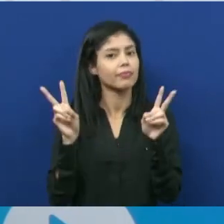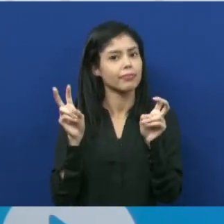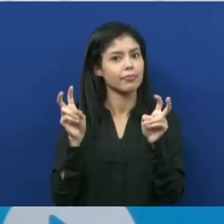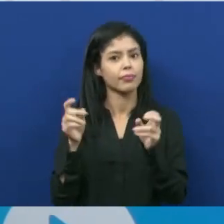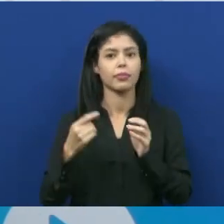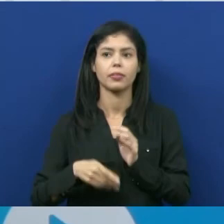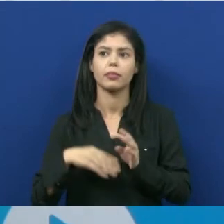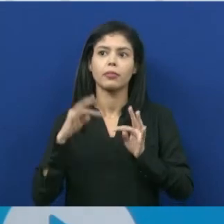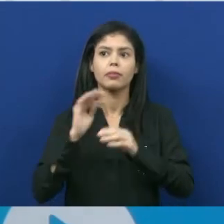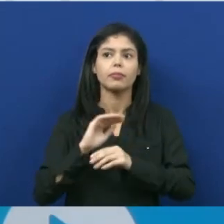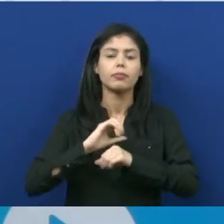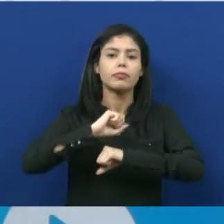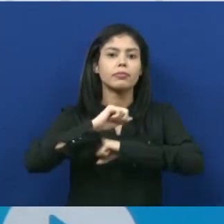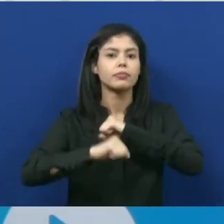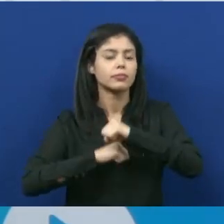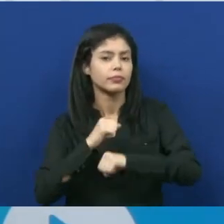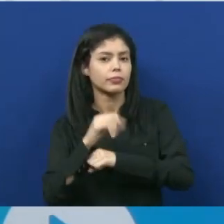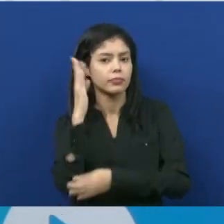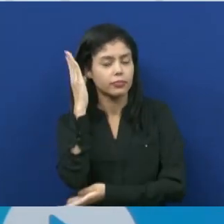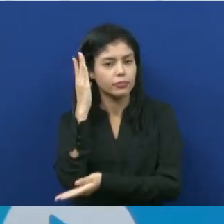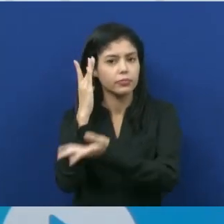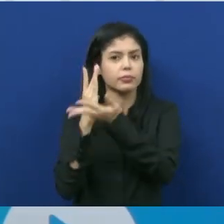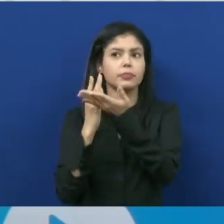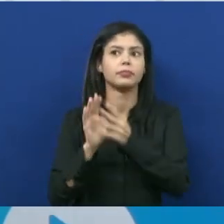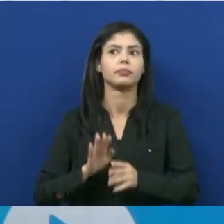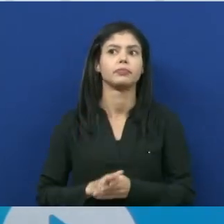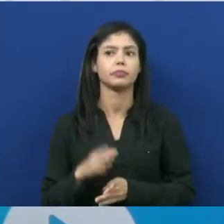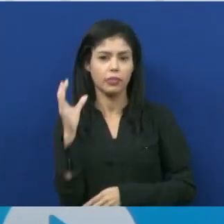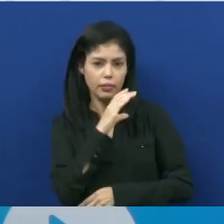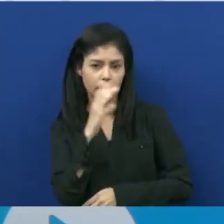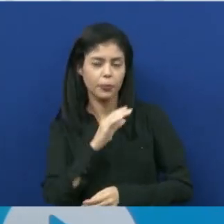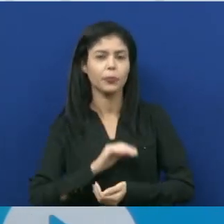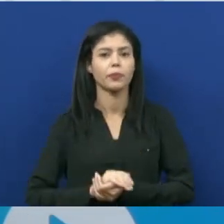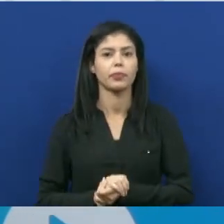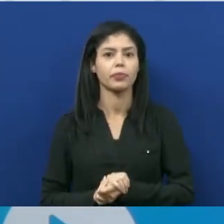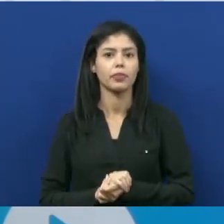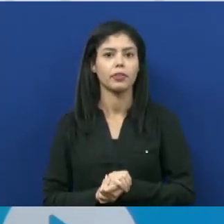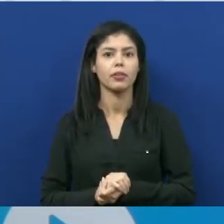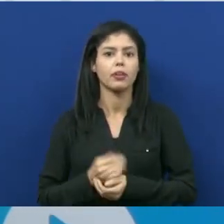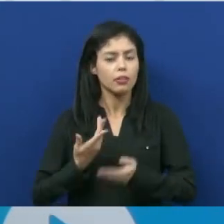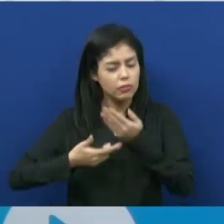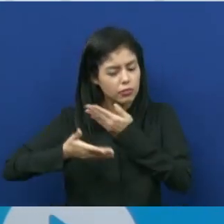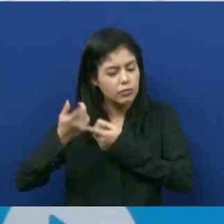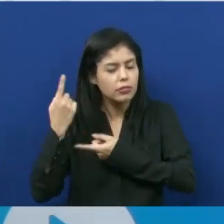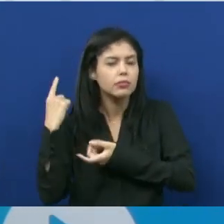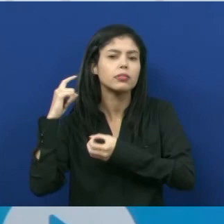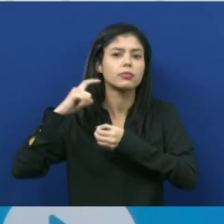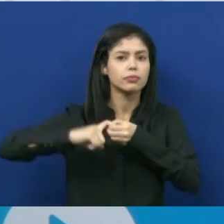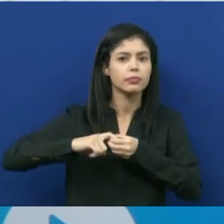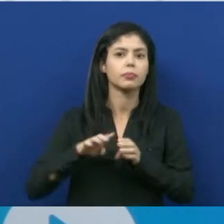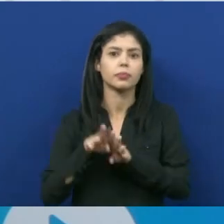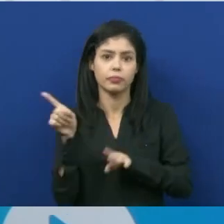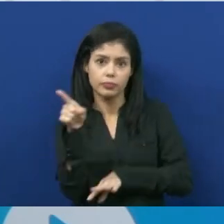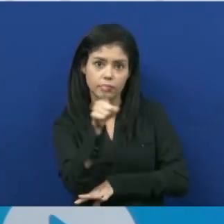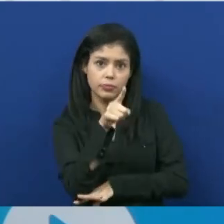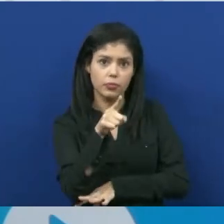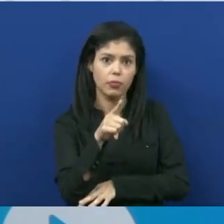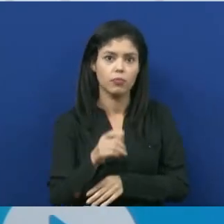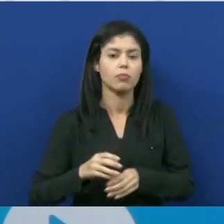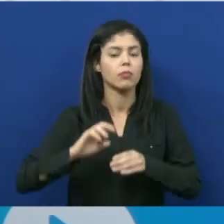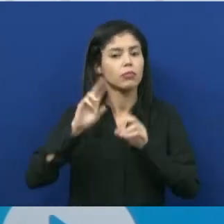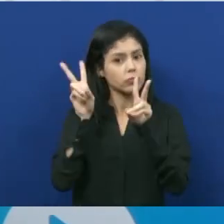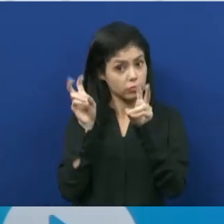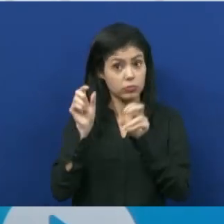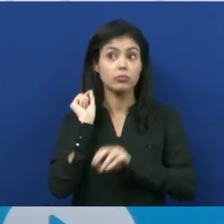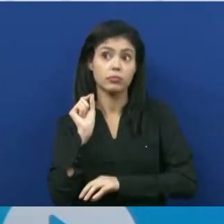vocês sobre transmissão de calor. Rapidamente, eu gostaria de recapitular para vocês o conceito de